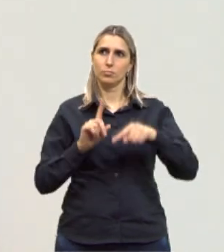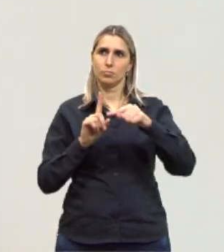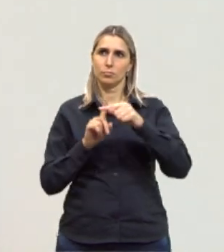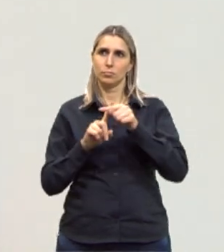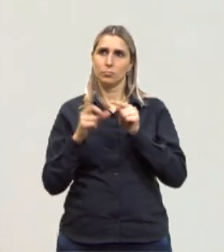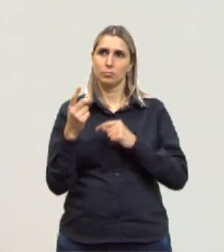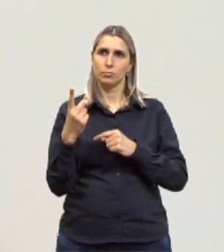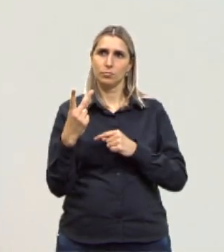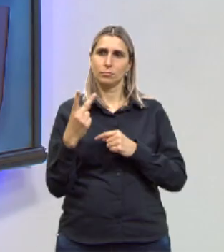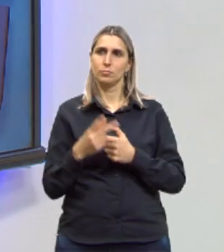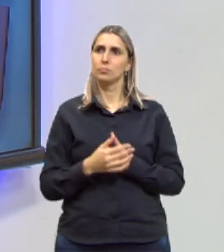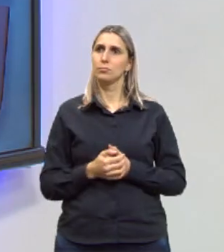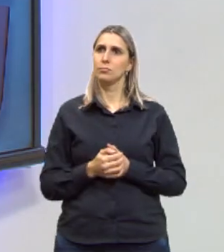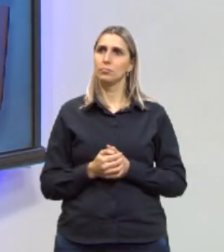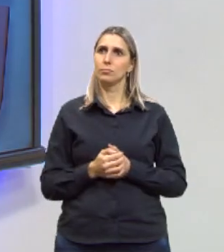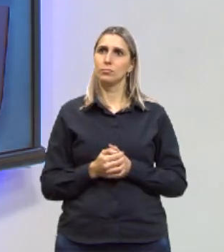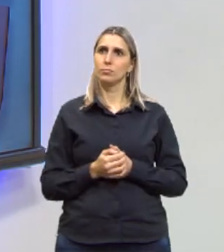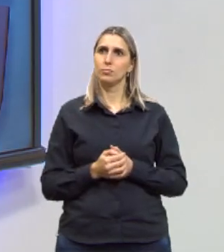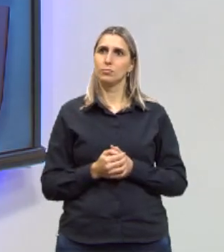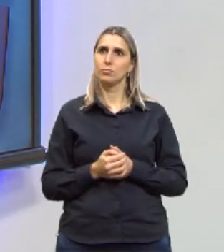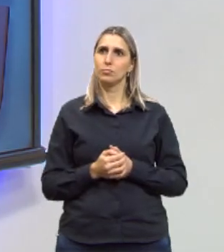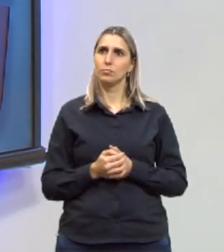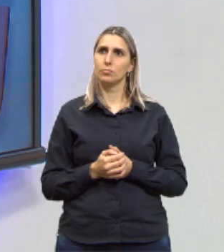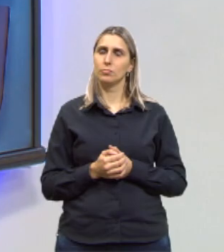mais 12.